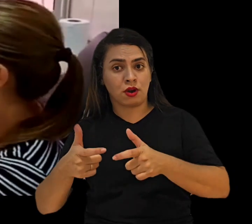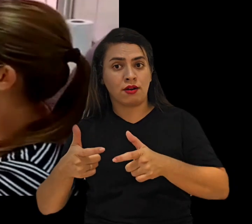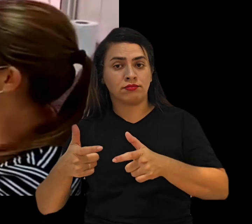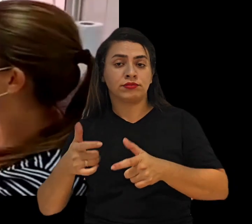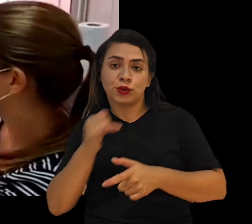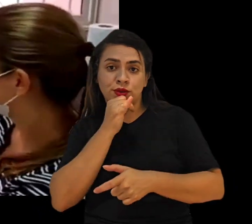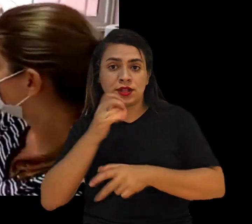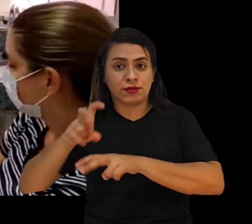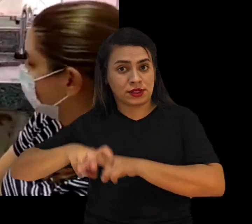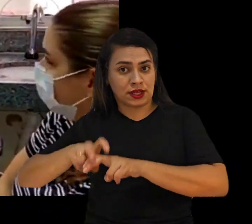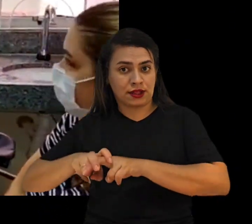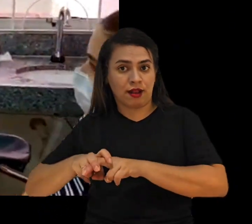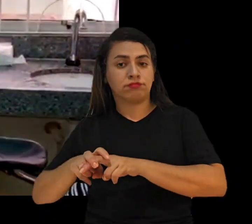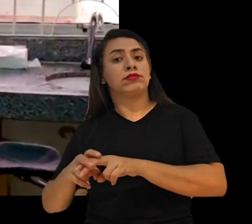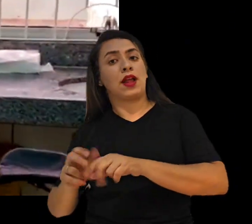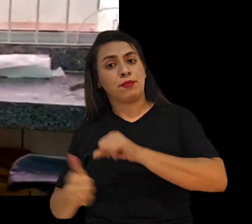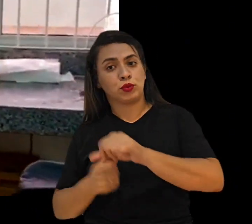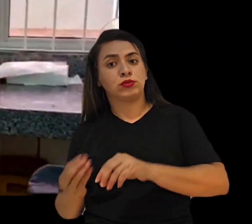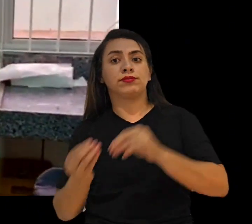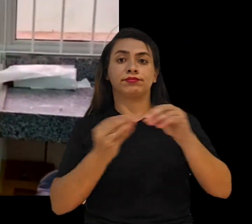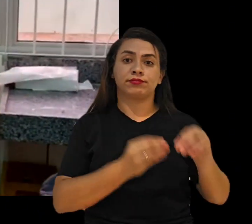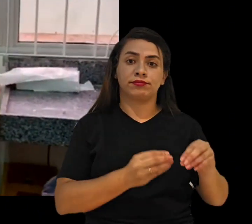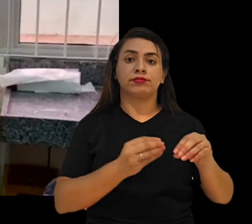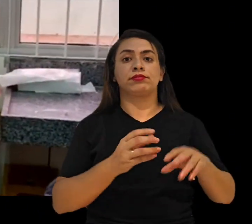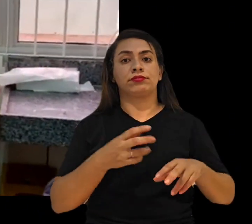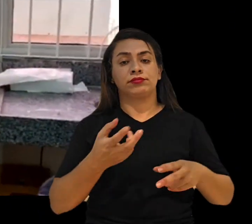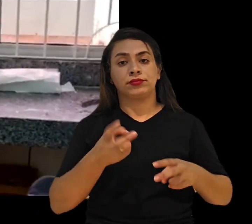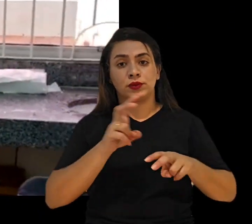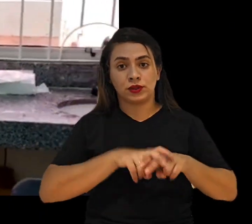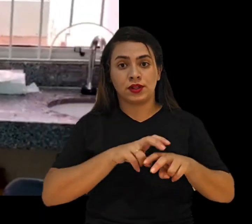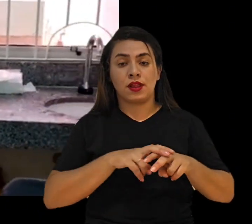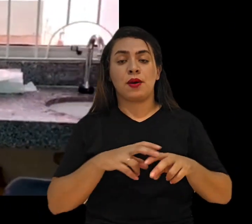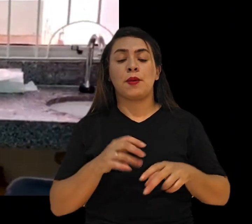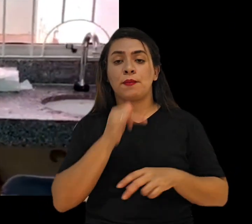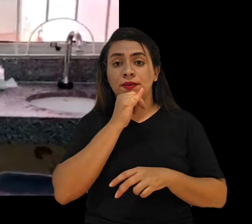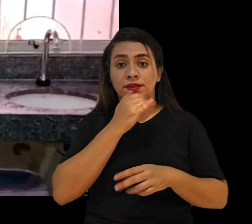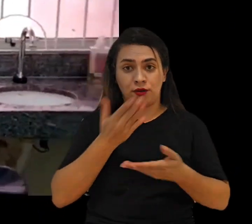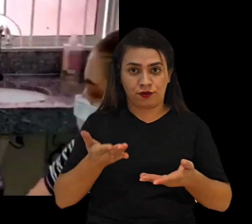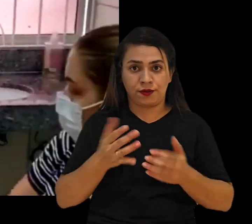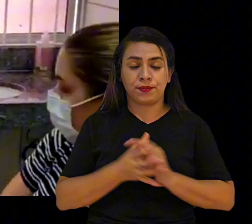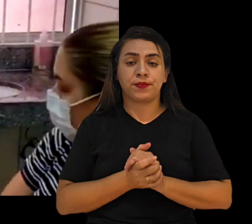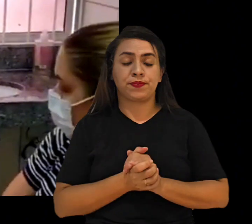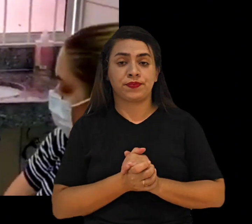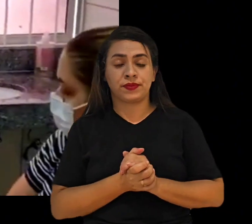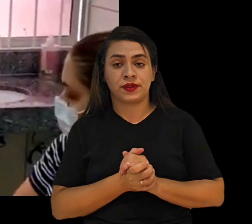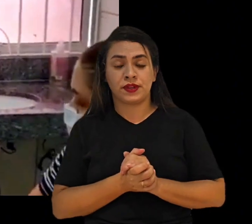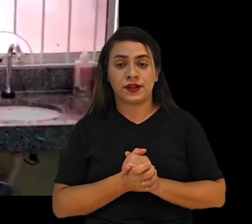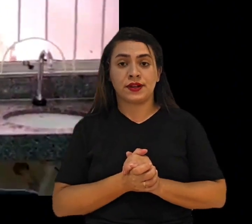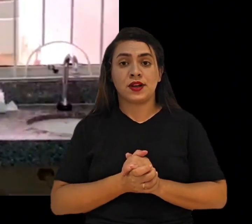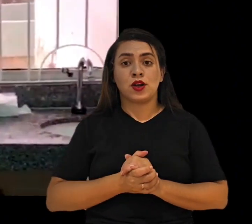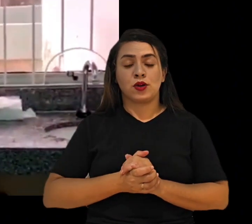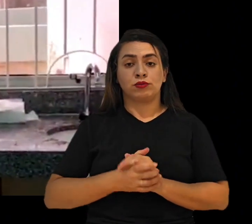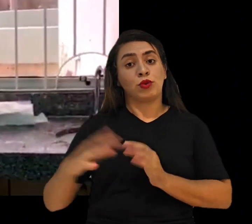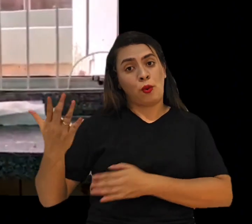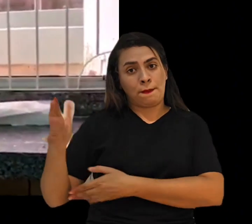do braço direito dela. Como eu sou canhoto, eu vou coletar com a minha mão esquerda, né? Direita não,